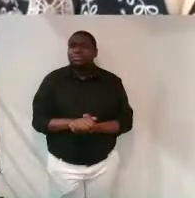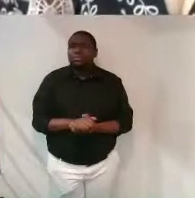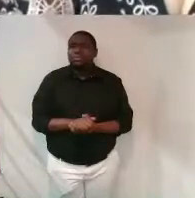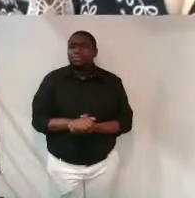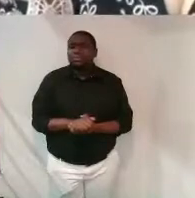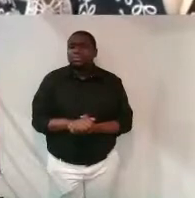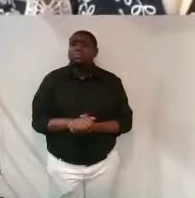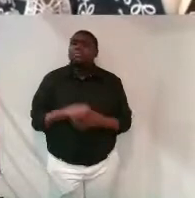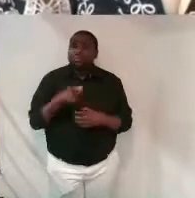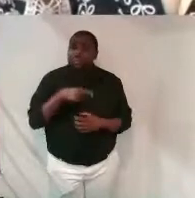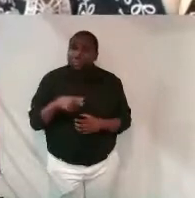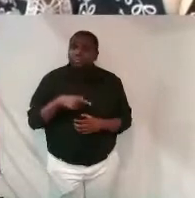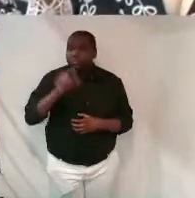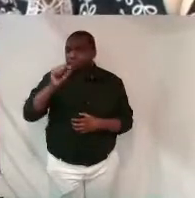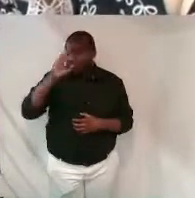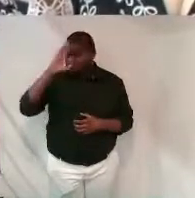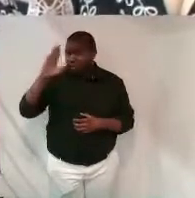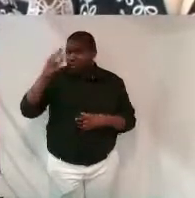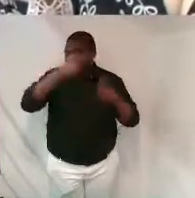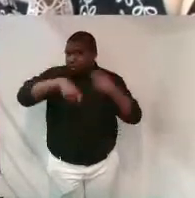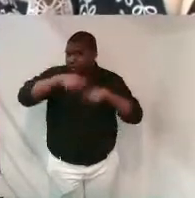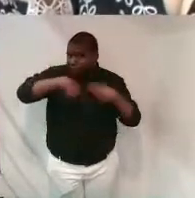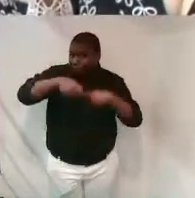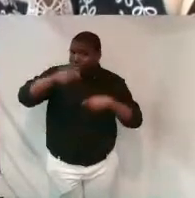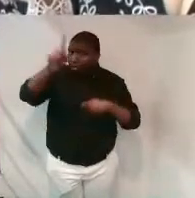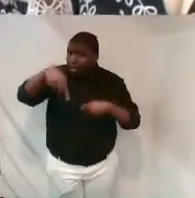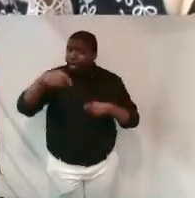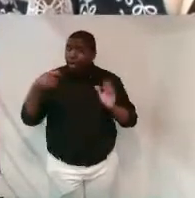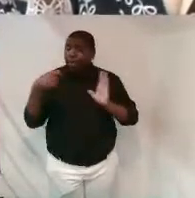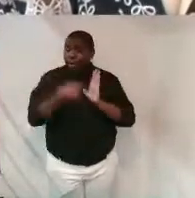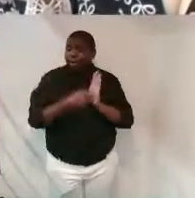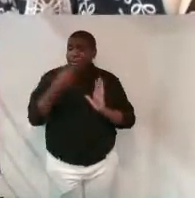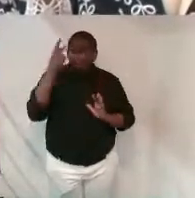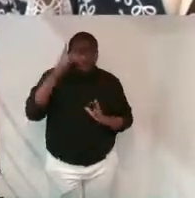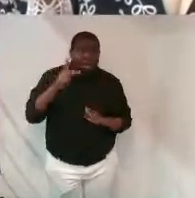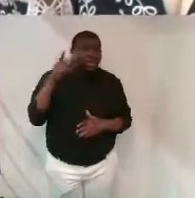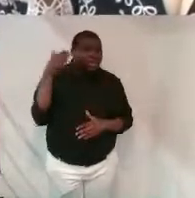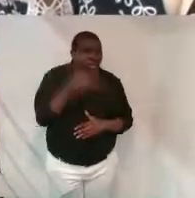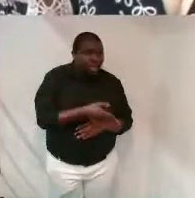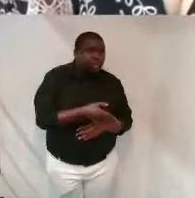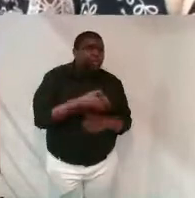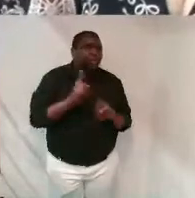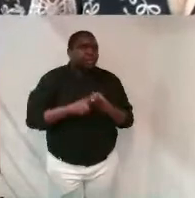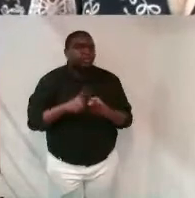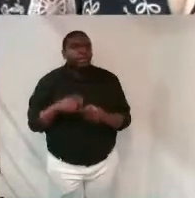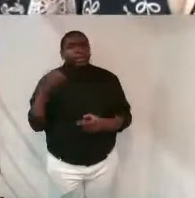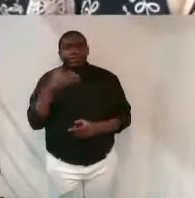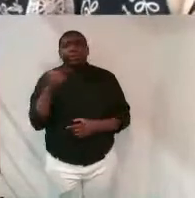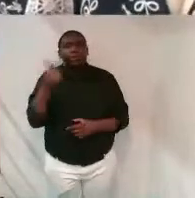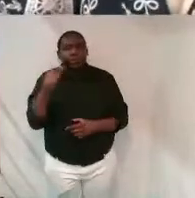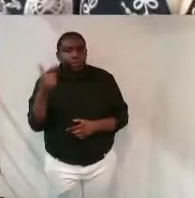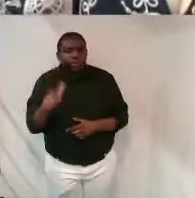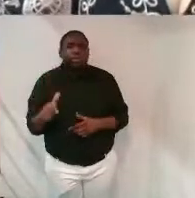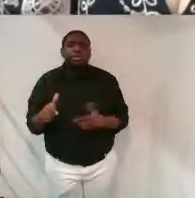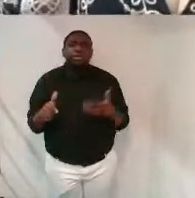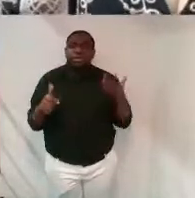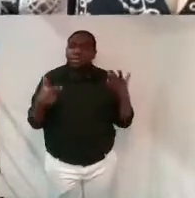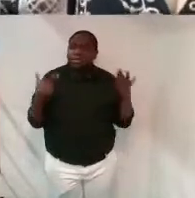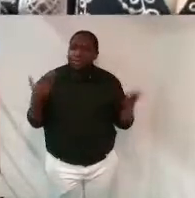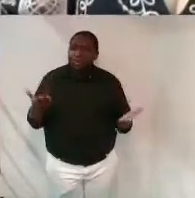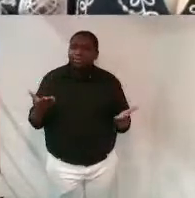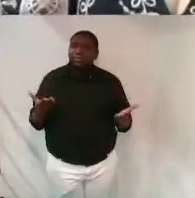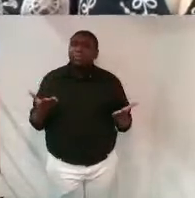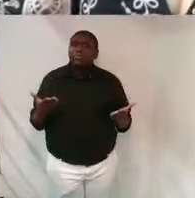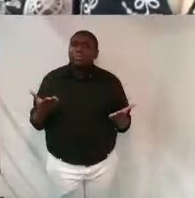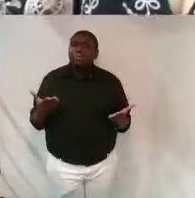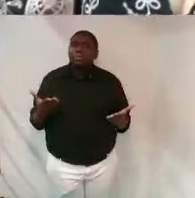Federal de Saneamento, ela é obrigatória tanto para a prestação direta como para a prestação indireta, no caso de concessão.